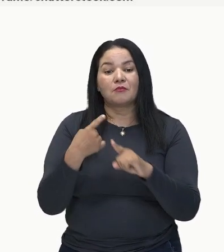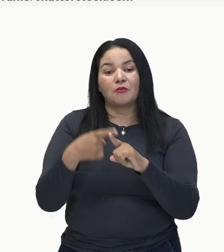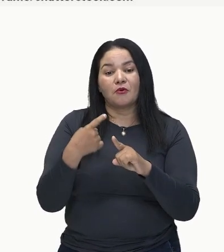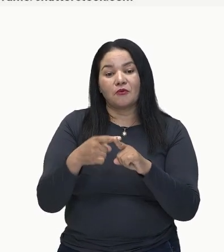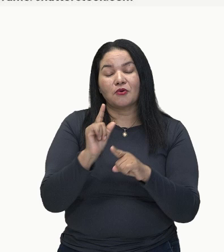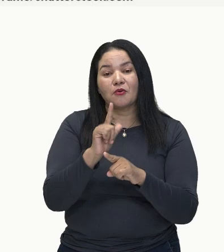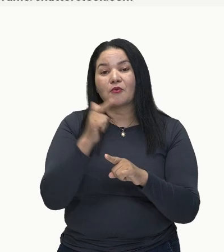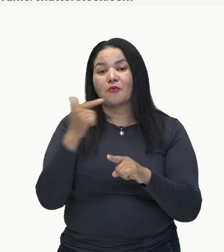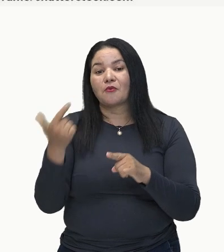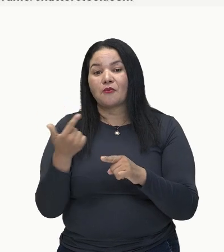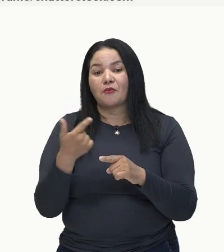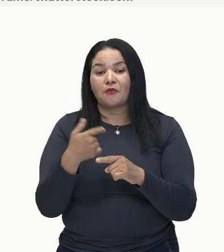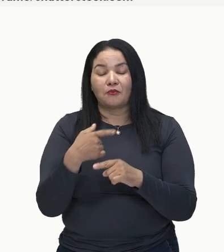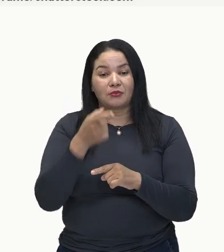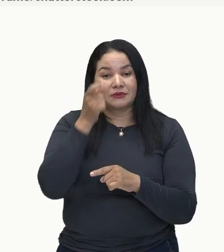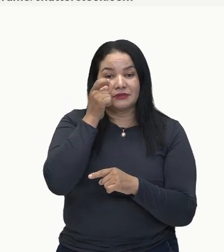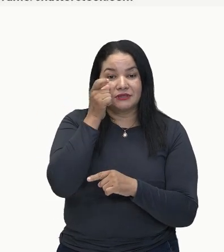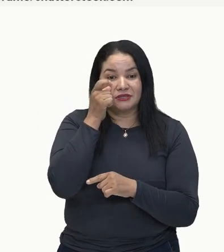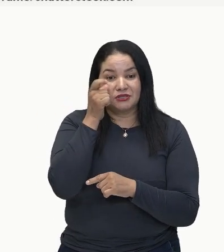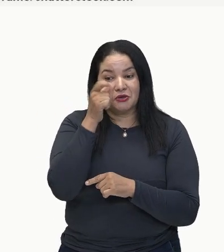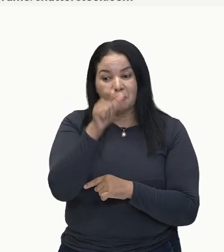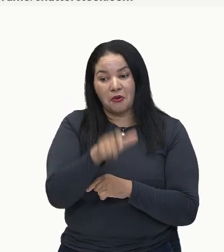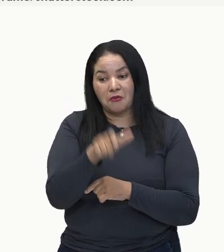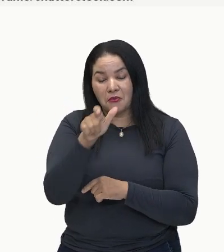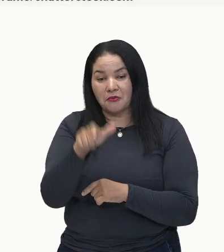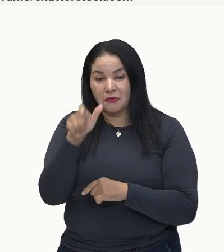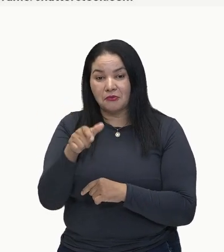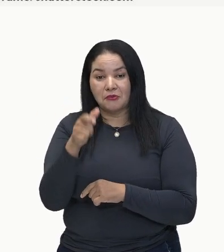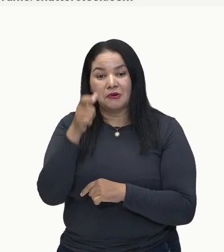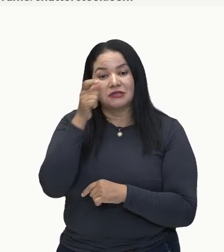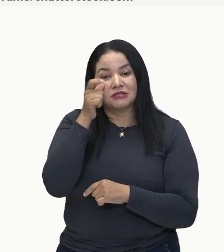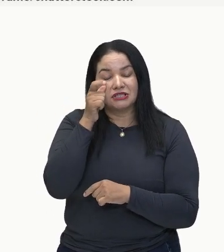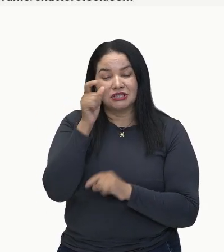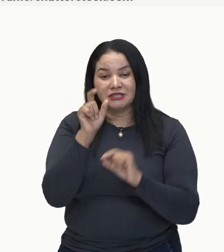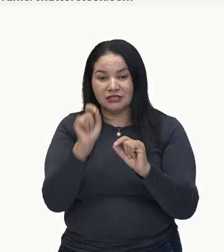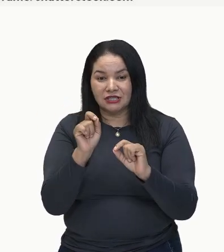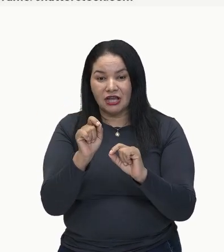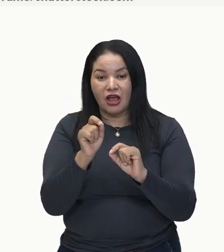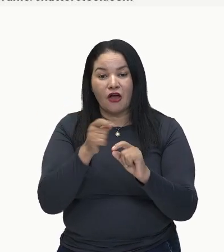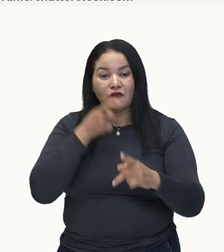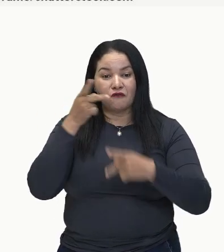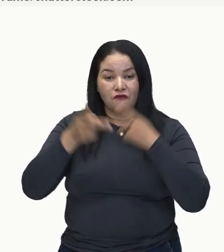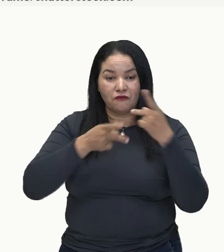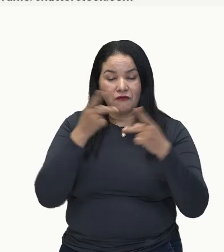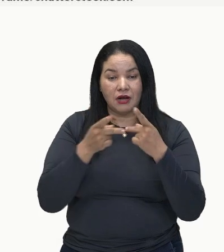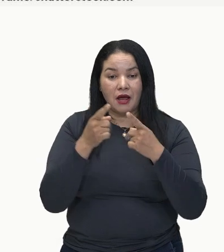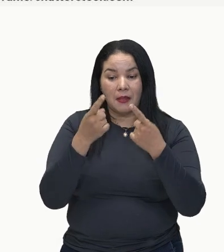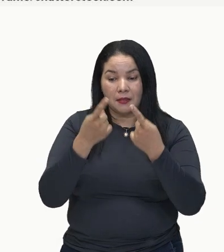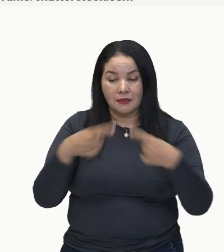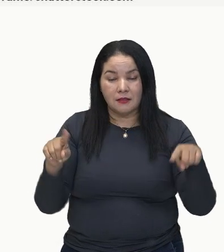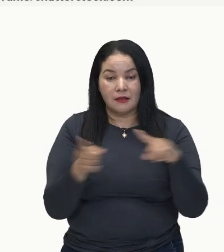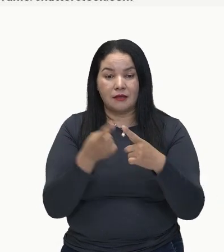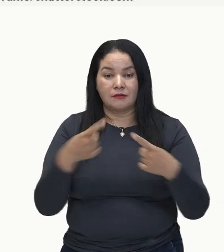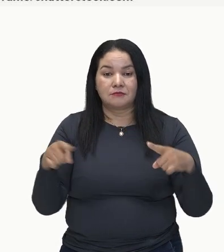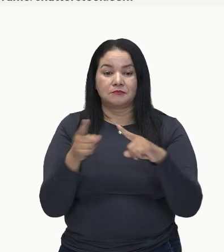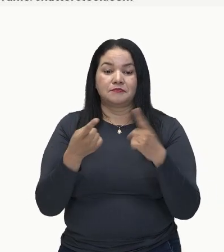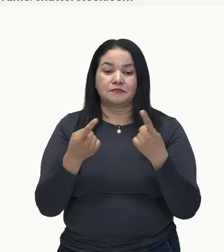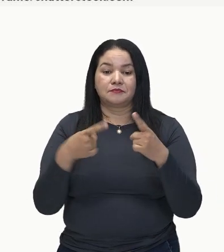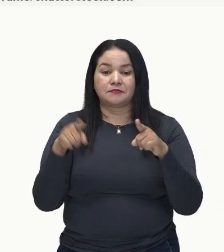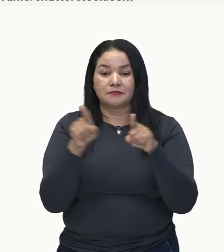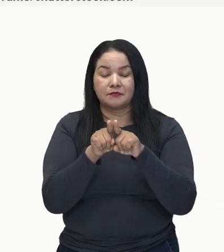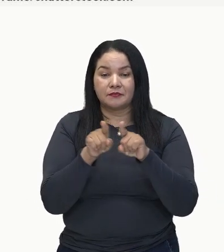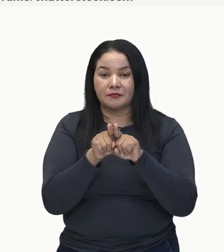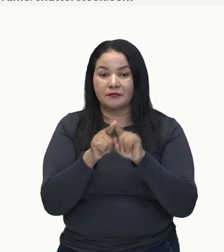um público diferente. Então temos aí, nota que ele vai falar até da trilha sonora, vai apresentar ele dizendo